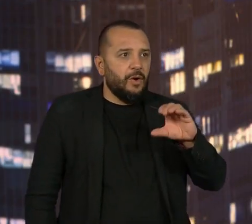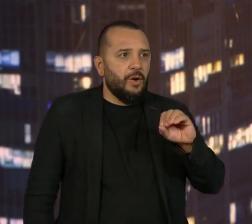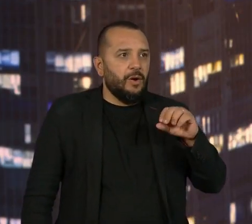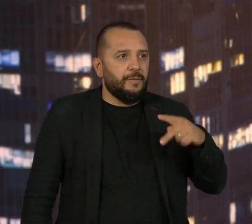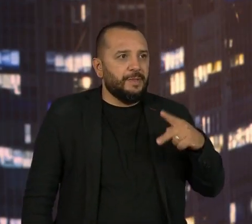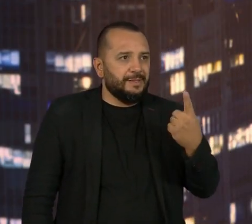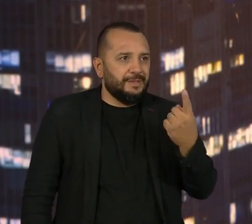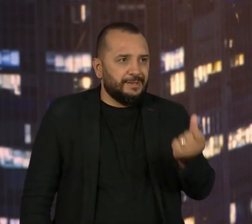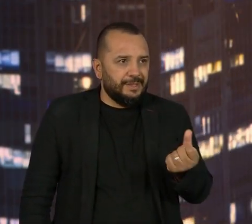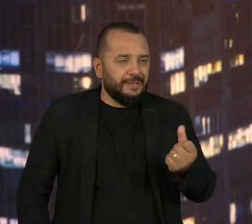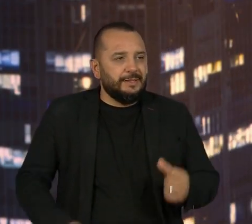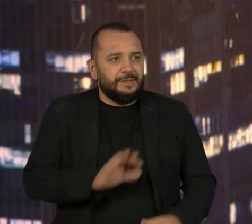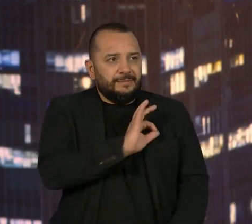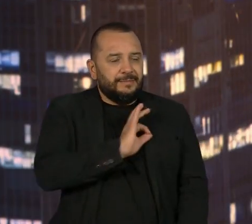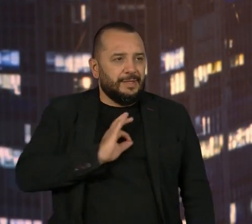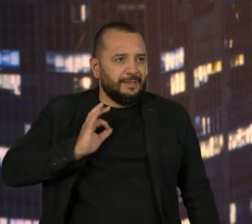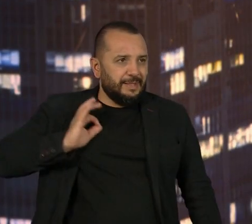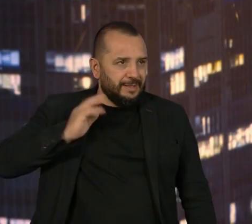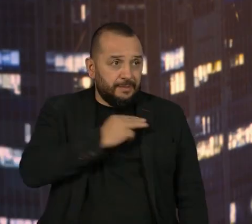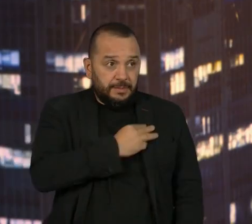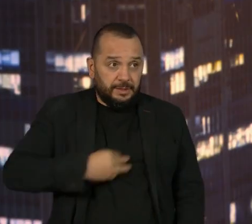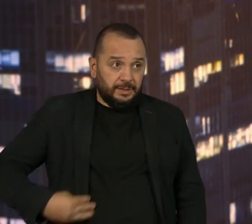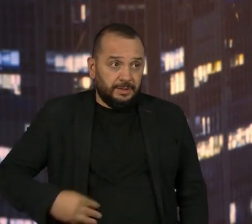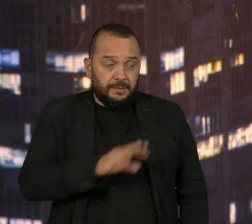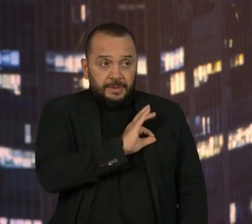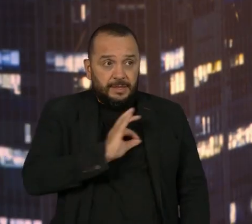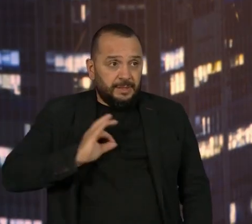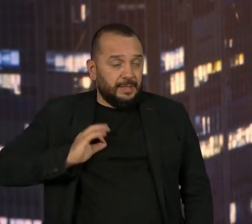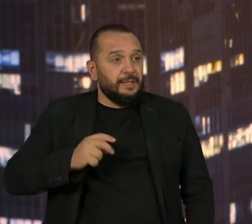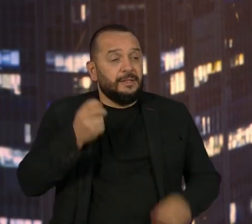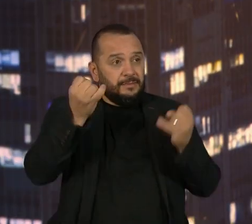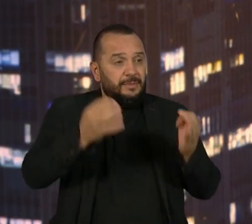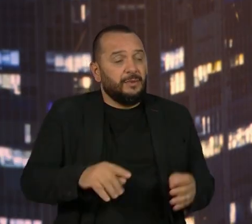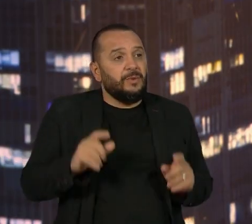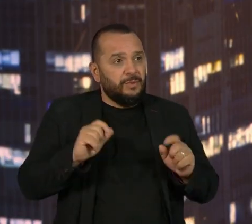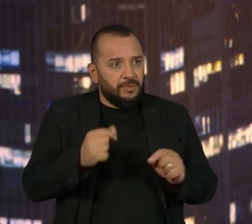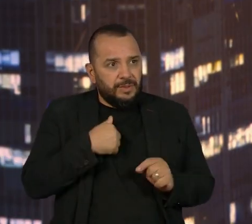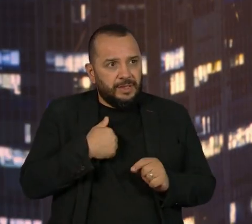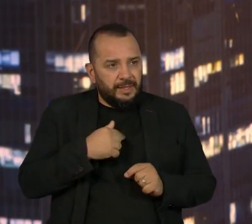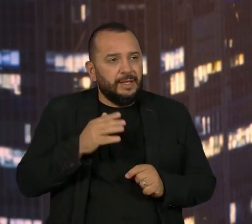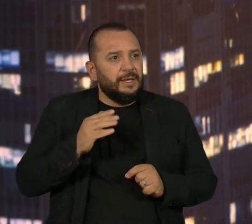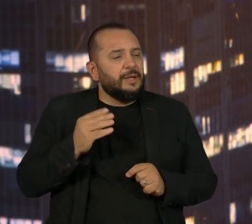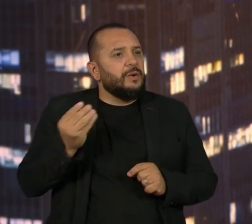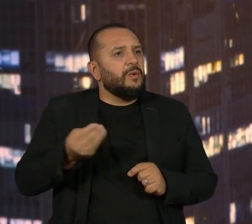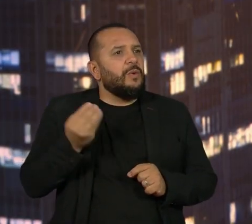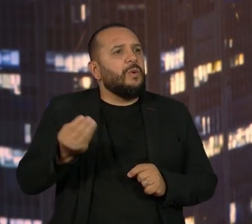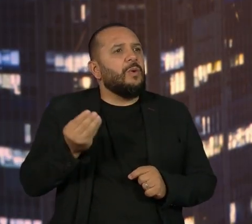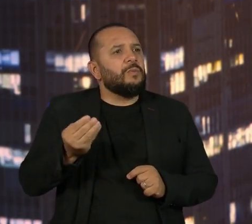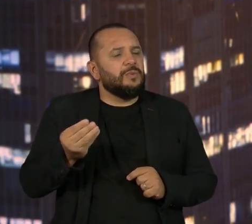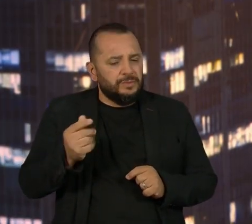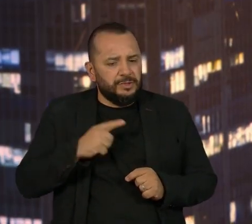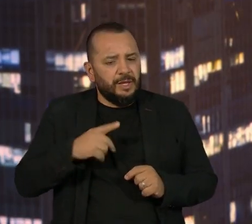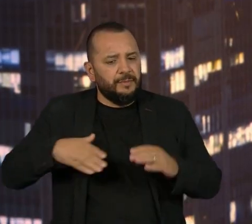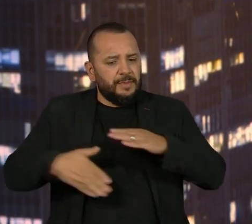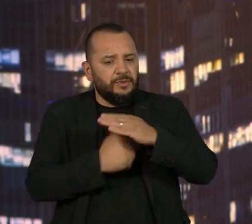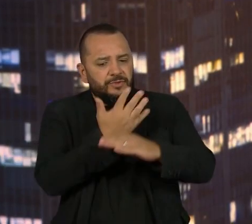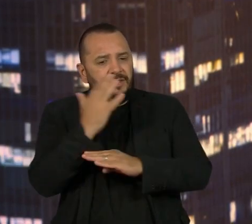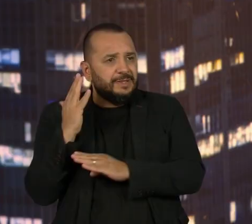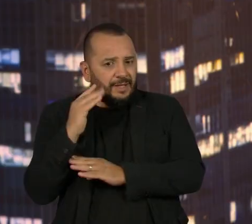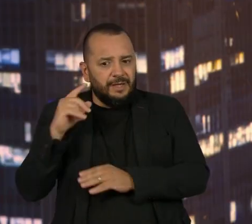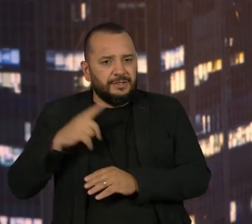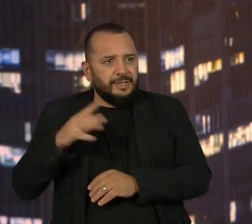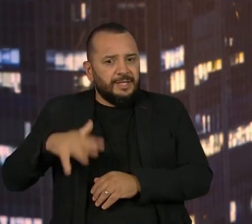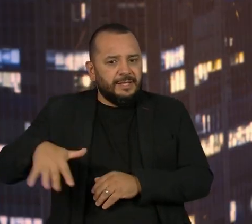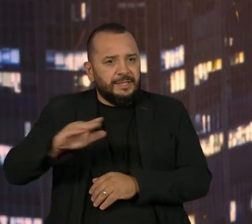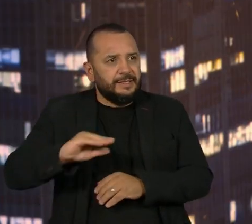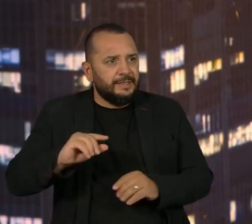ministra Marina Silva trouxe uma questão dessa repartição da biodiversidade, né? Houve uma discussão, inclusive até pergunto para ele